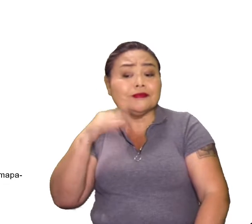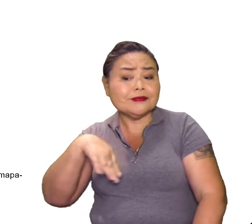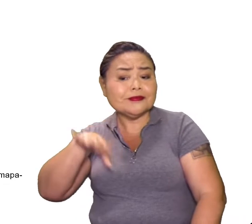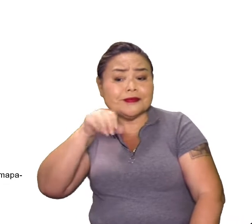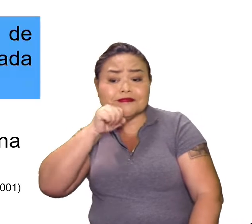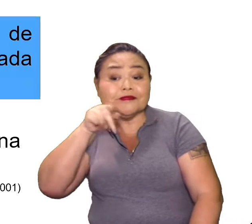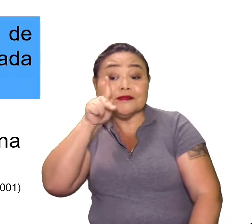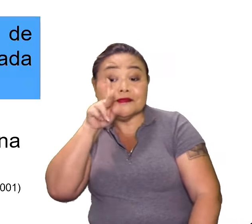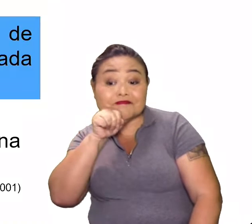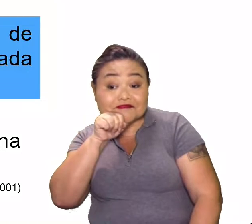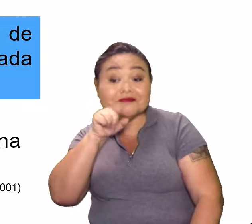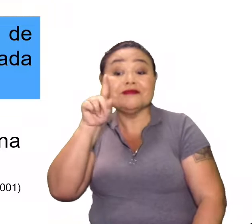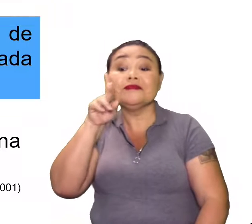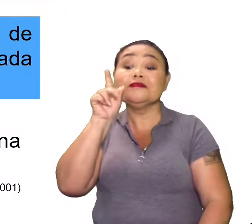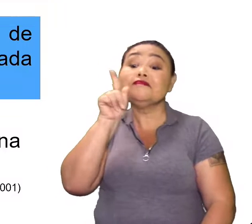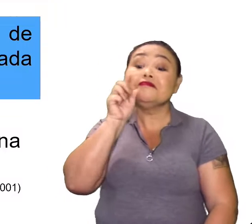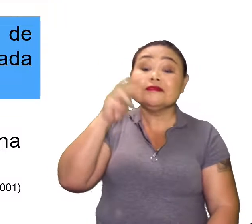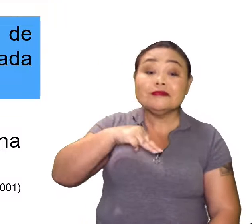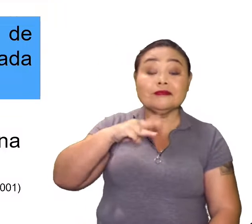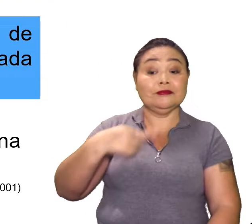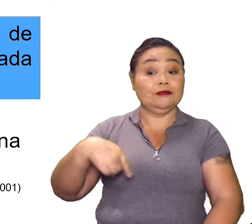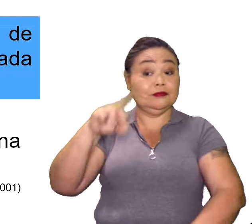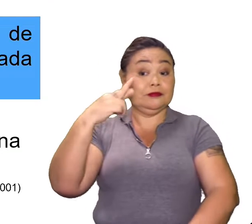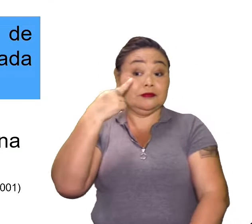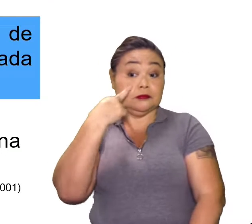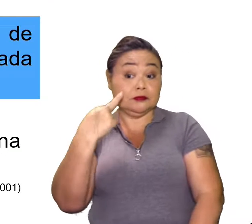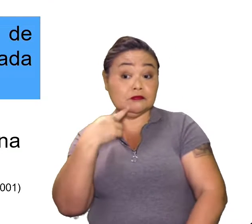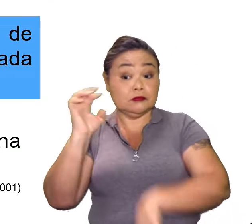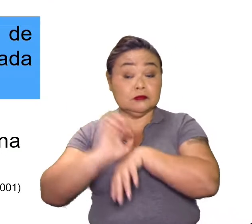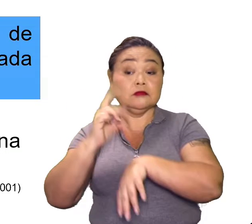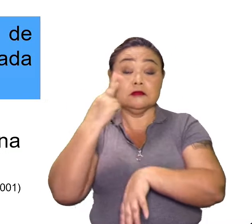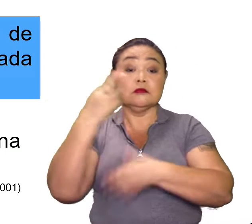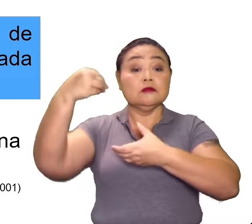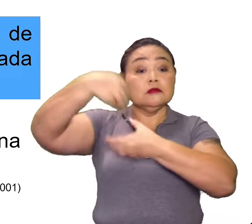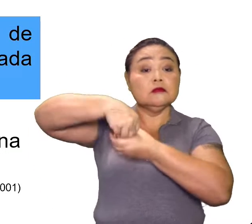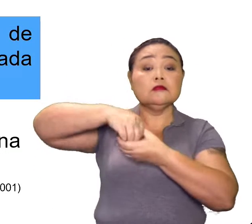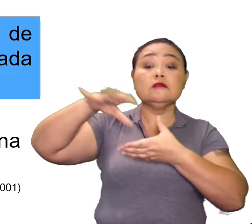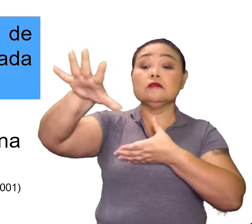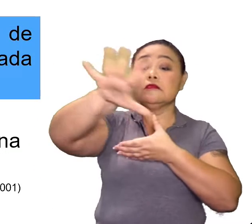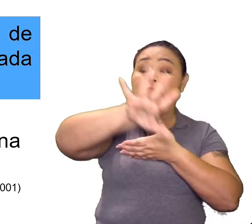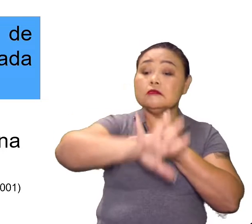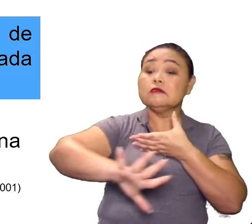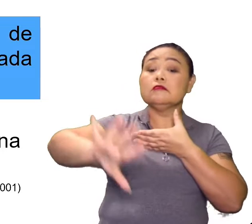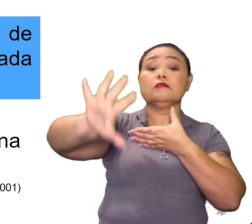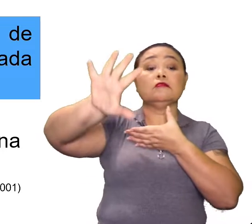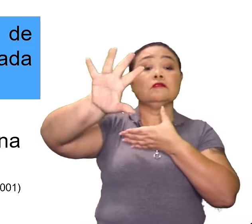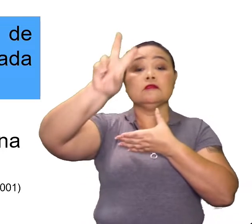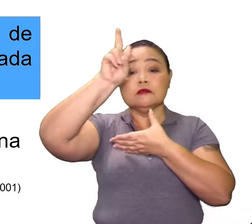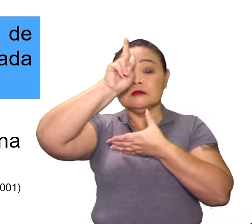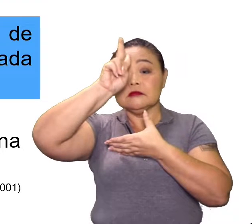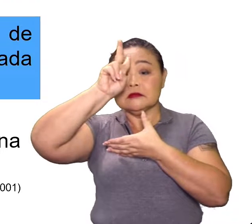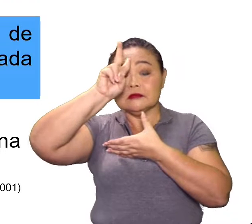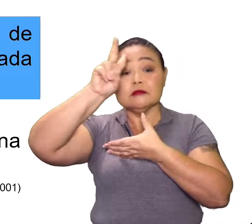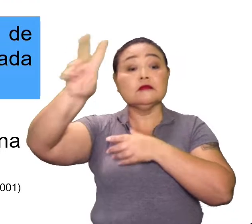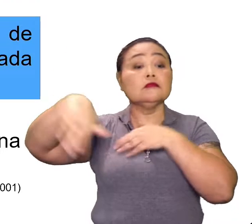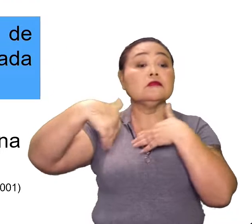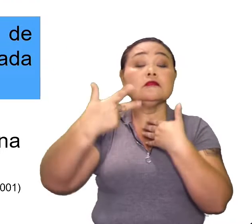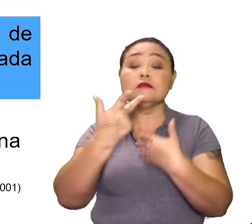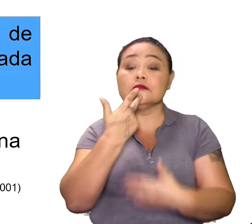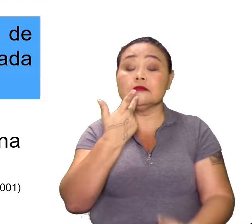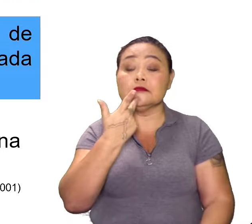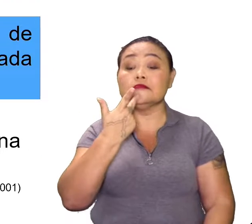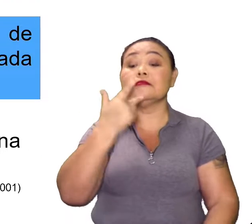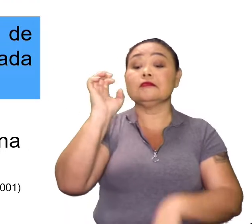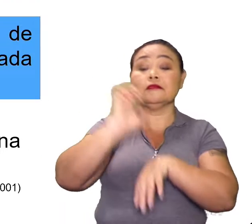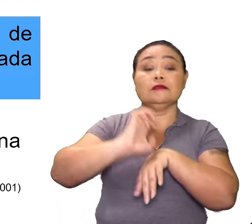e Guajará-Mirim. Rondônia, dentro do contexto de situação geográfica. Vamos relembrar.